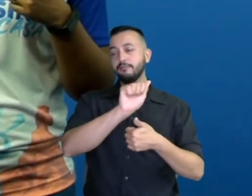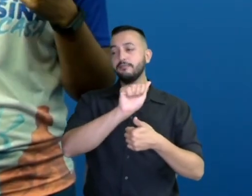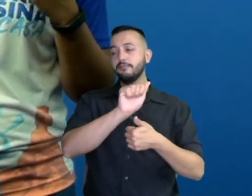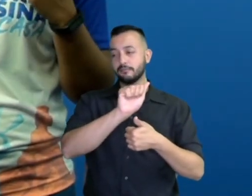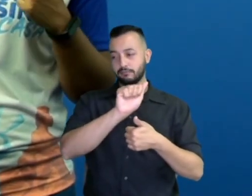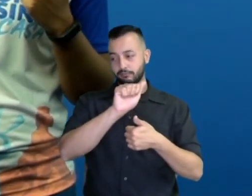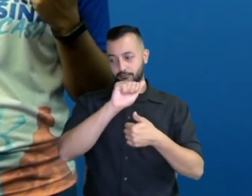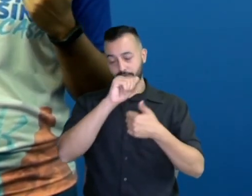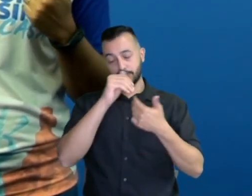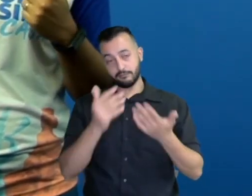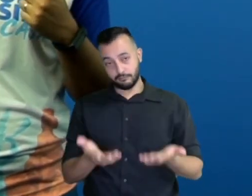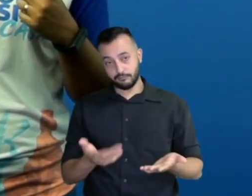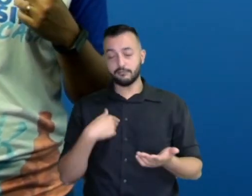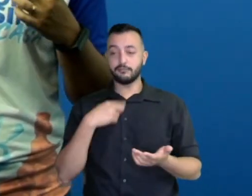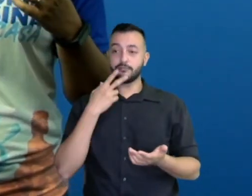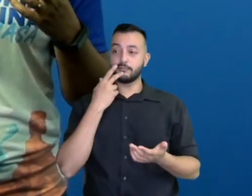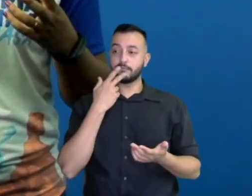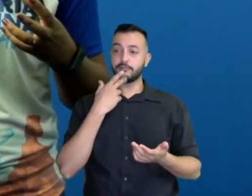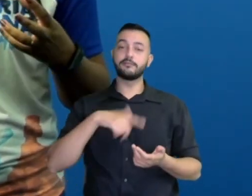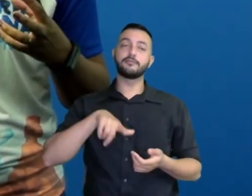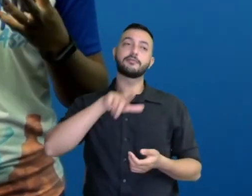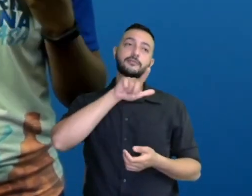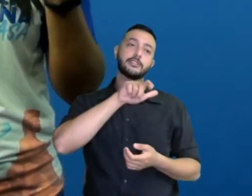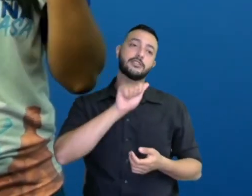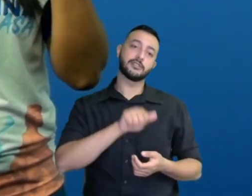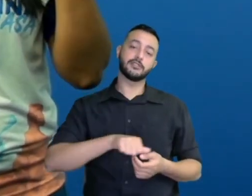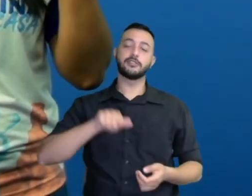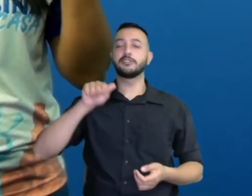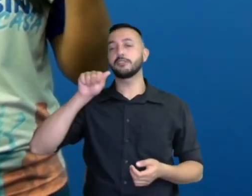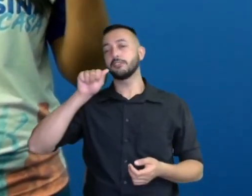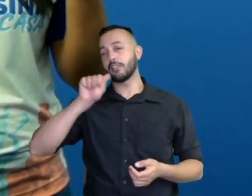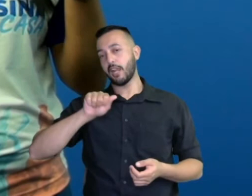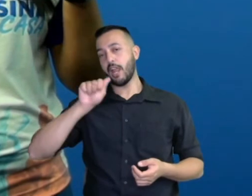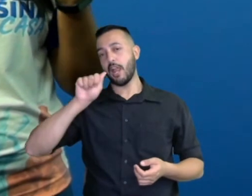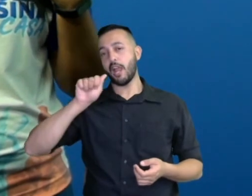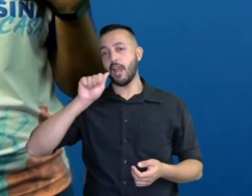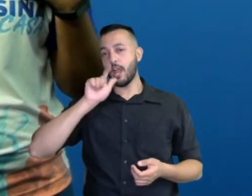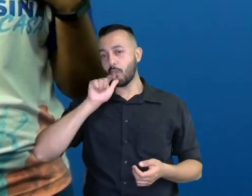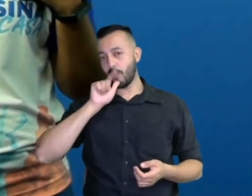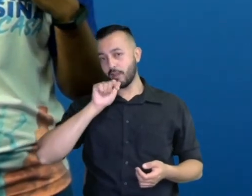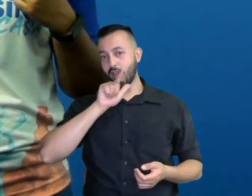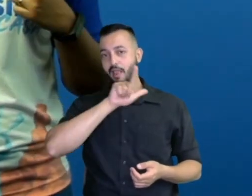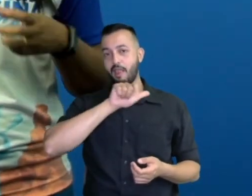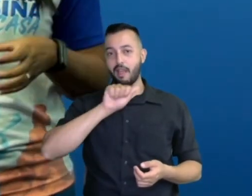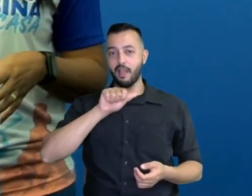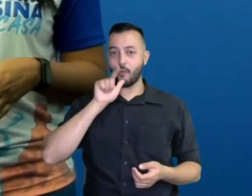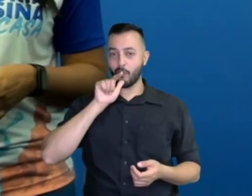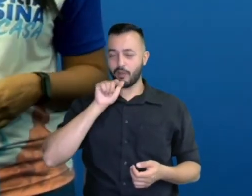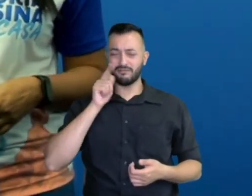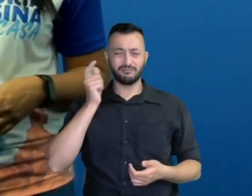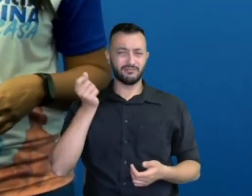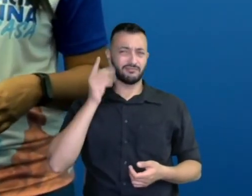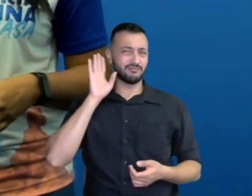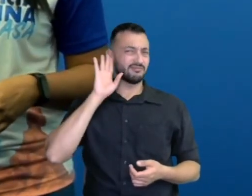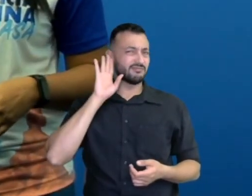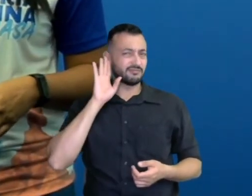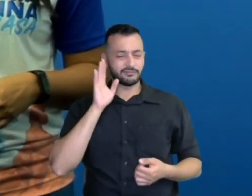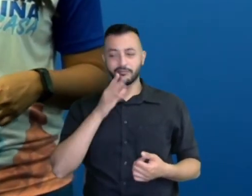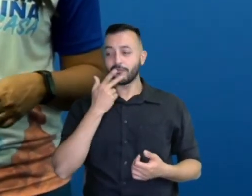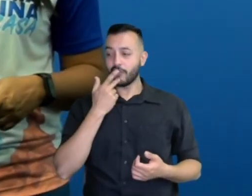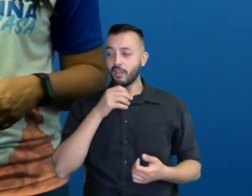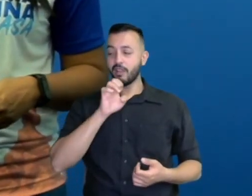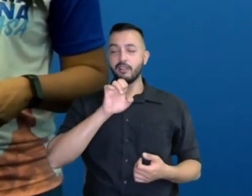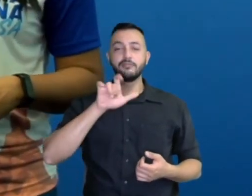E aí, para a gente não dizer la água, que aí causa um som estranho no ouvido, a gente diz el